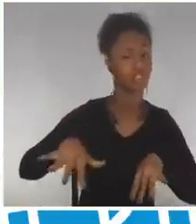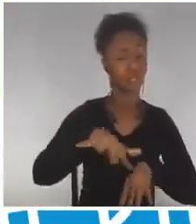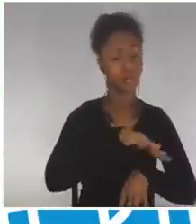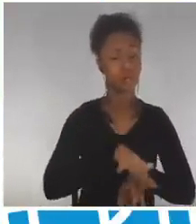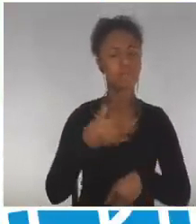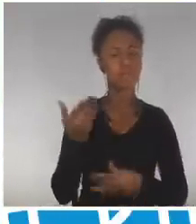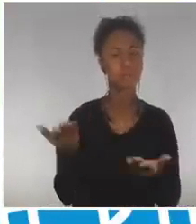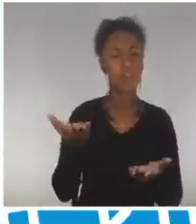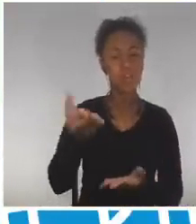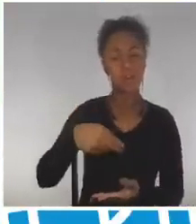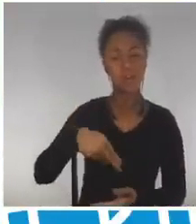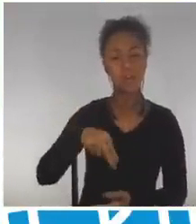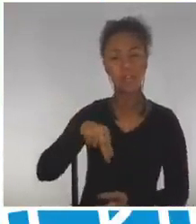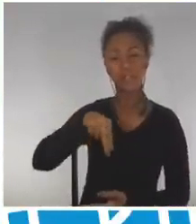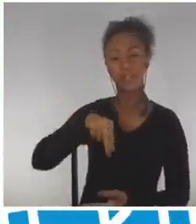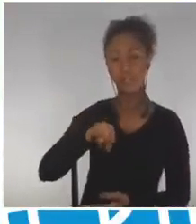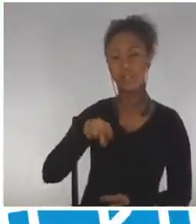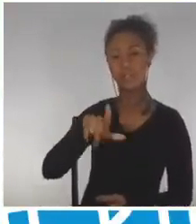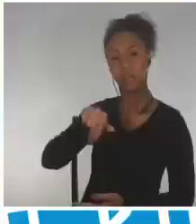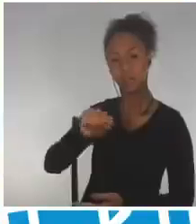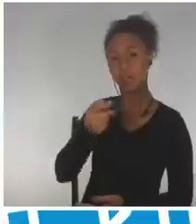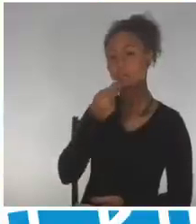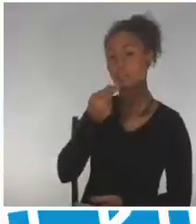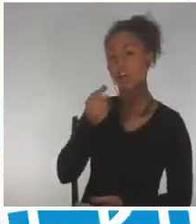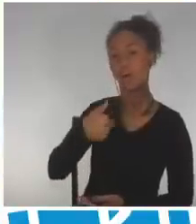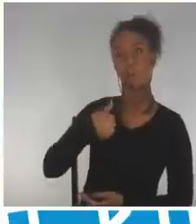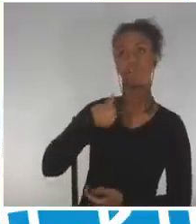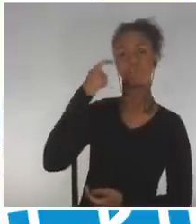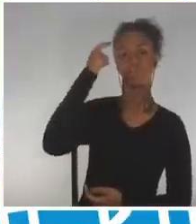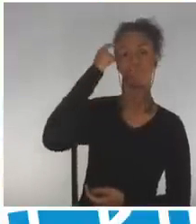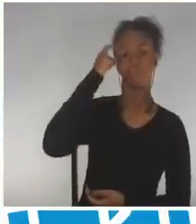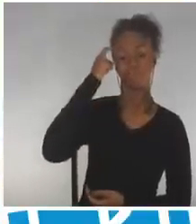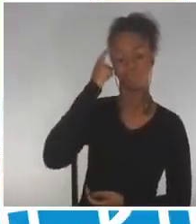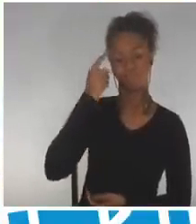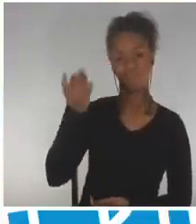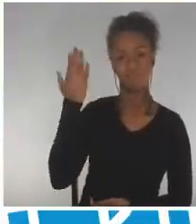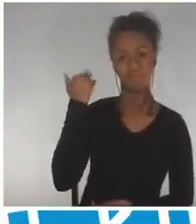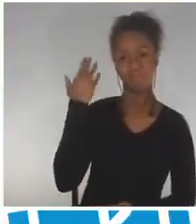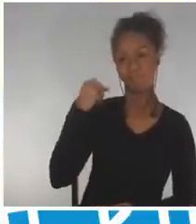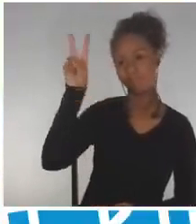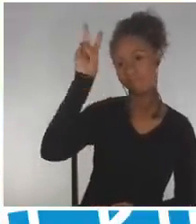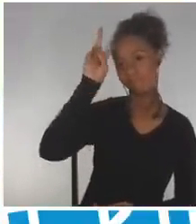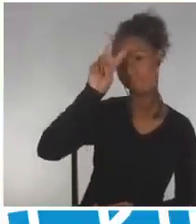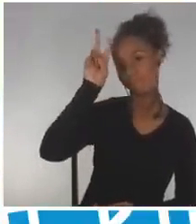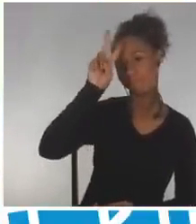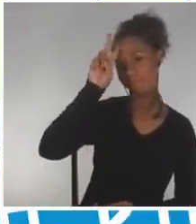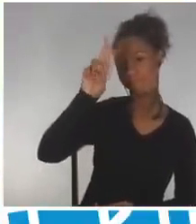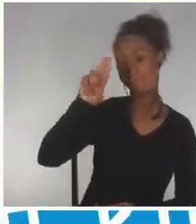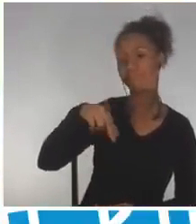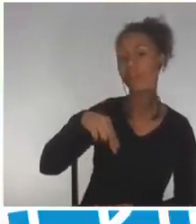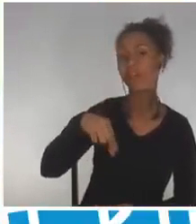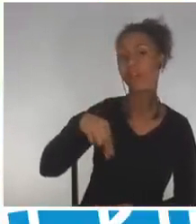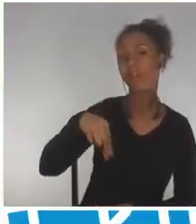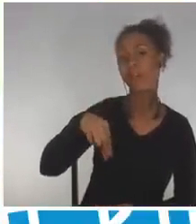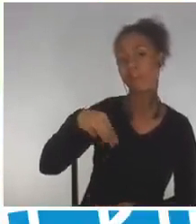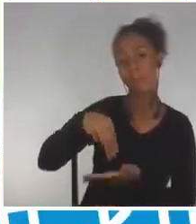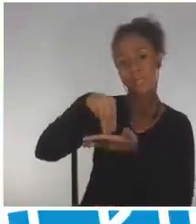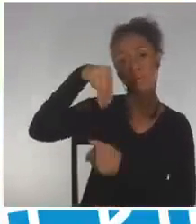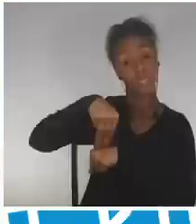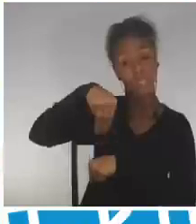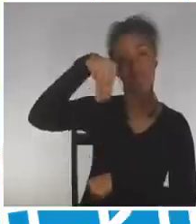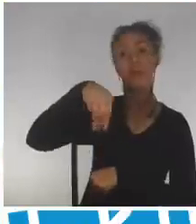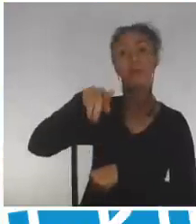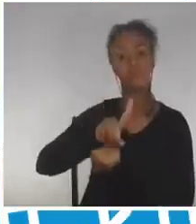palavras me fez repensar, agora, nos meus tempos de universidade, quando estudava a questão do mestrado, doutorado em avaliação,